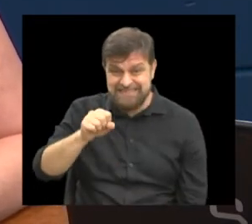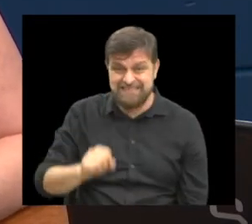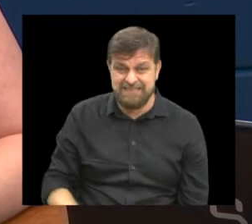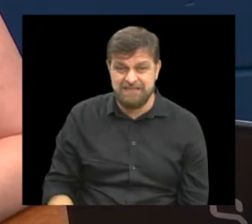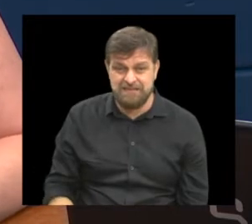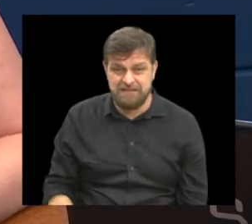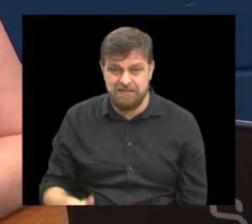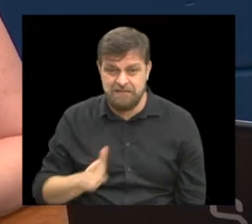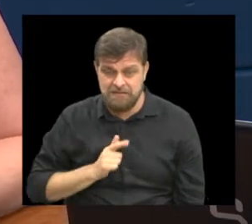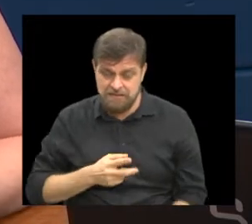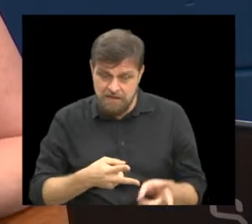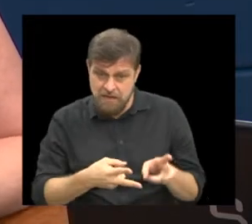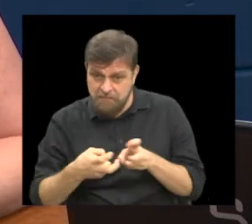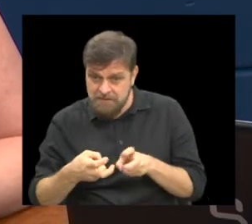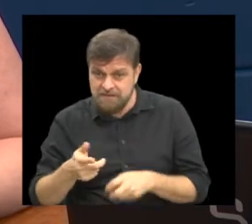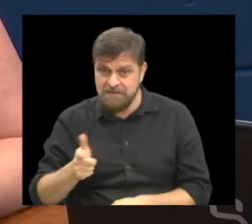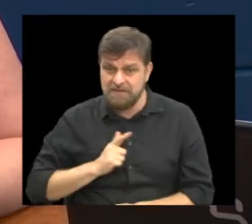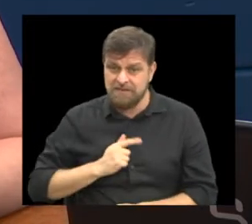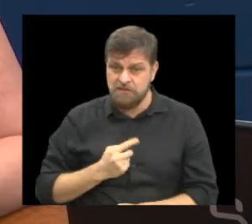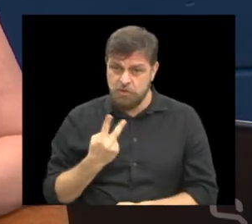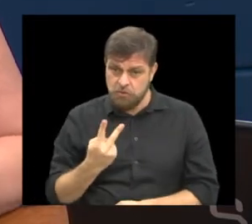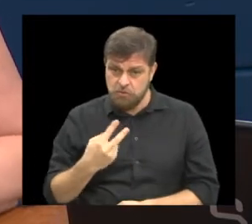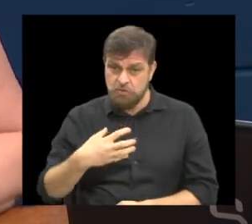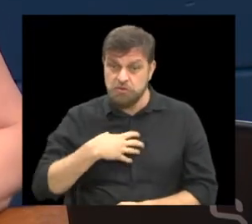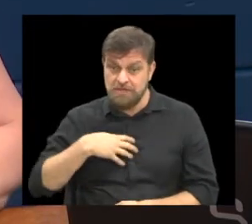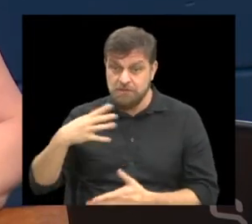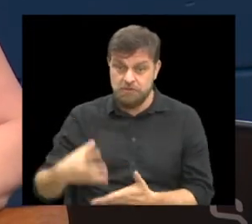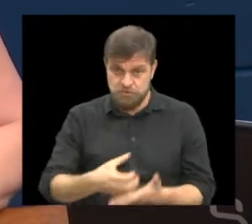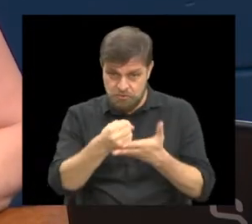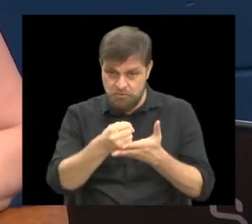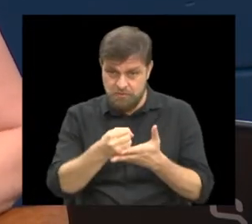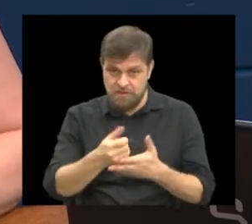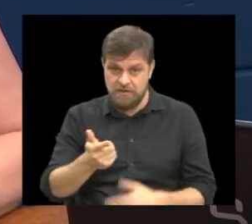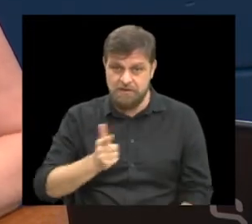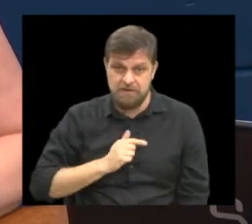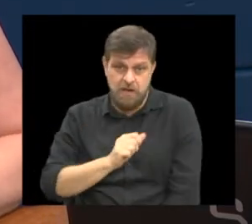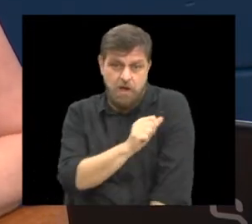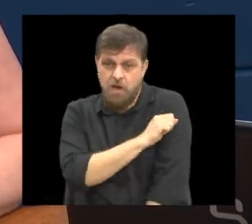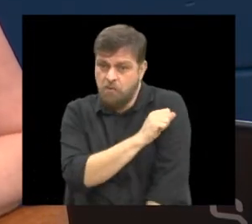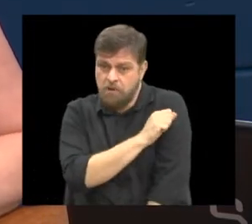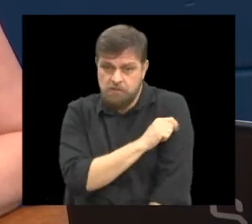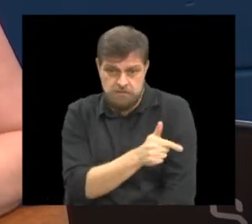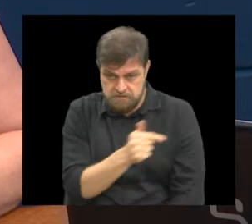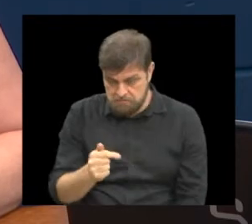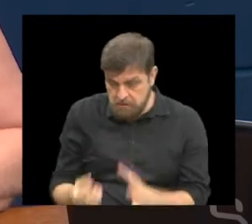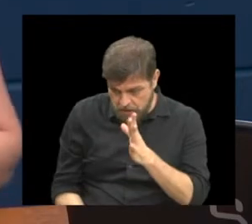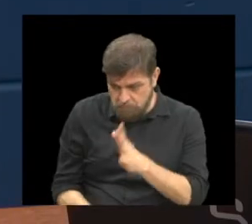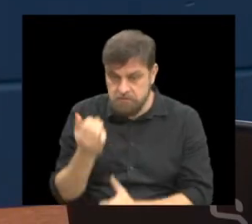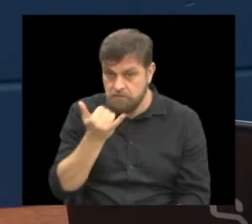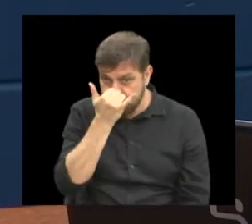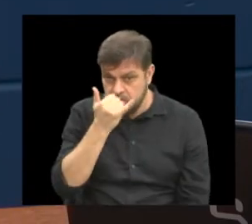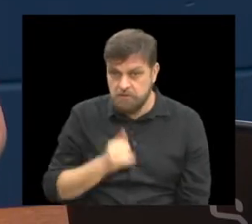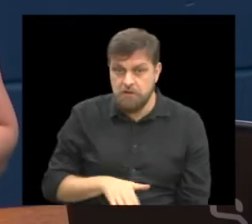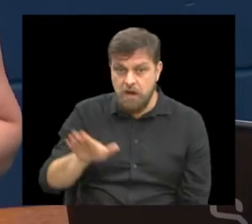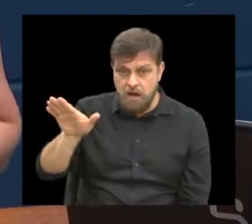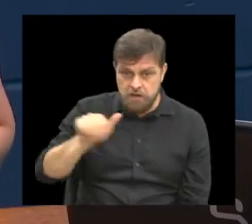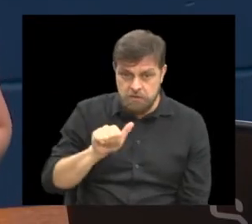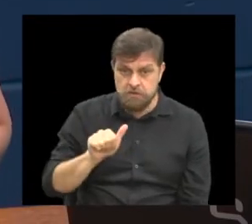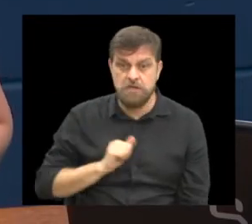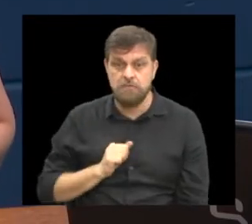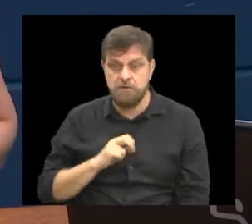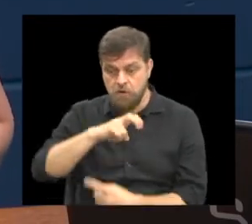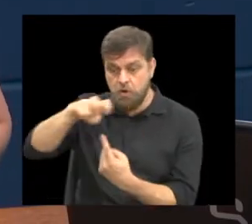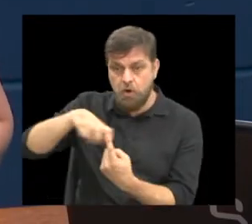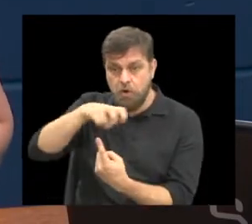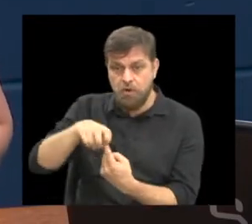que nós temos 2 formas ali de socorrer. Uma aluna nossa teve essa semana e a gente chama as 2 situações, o